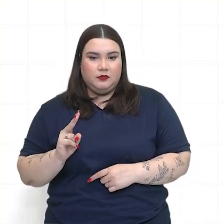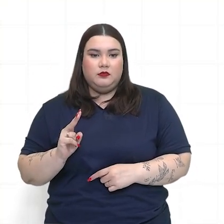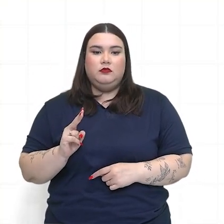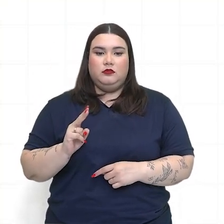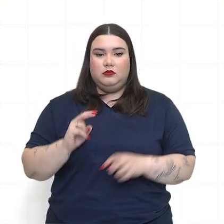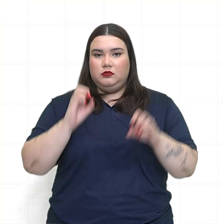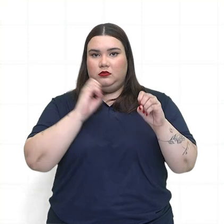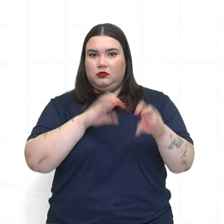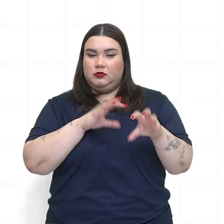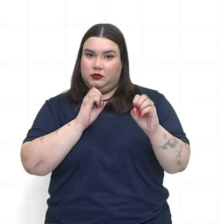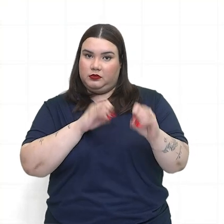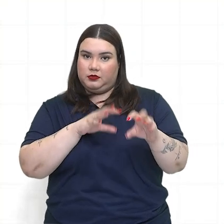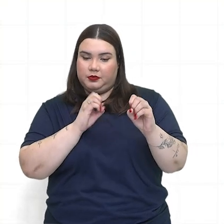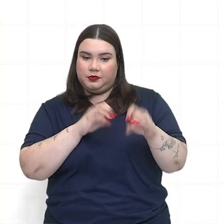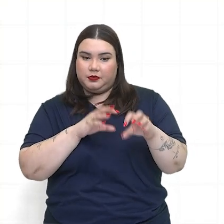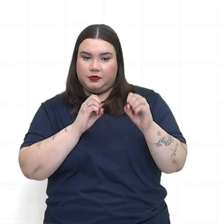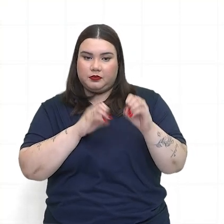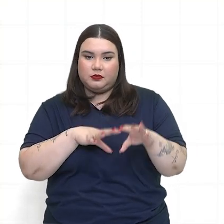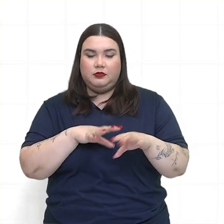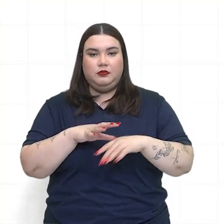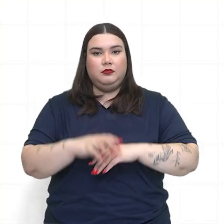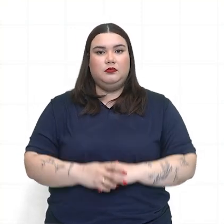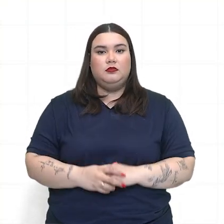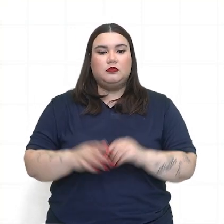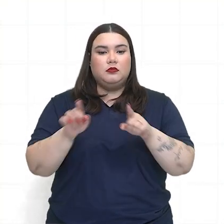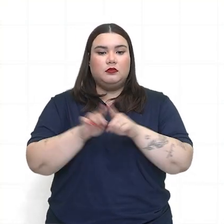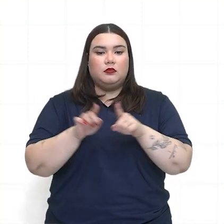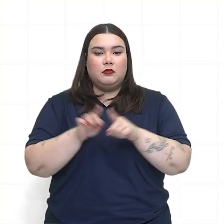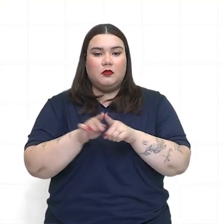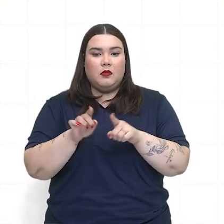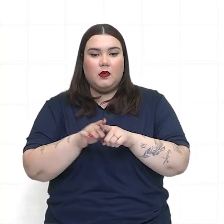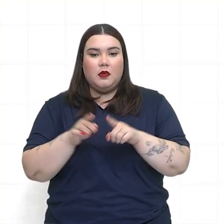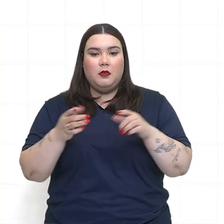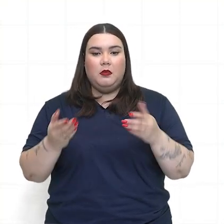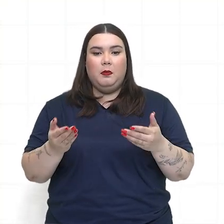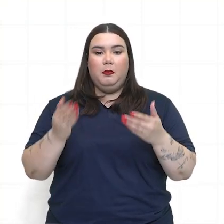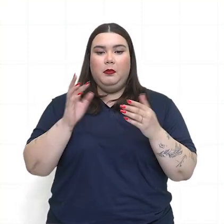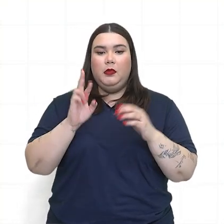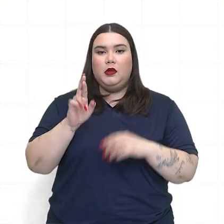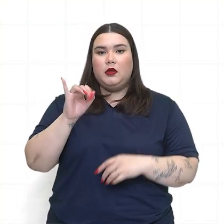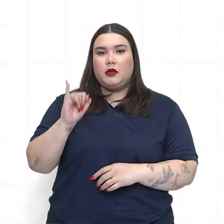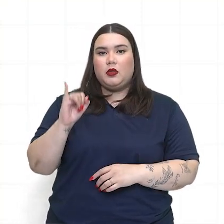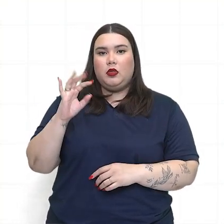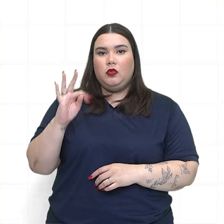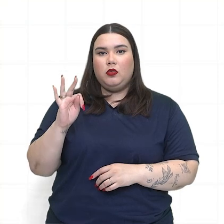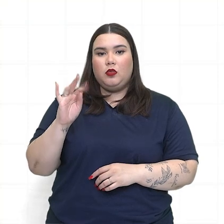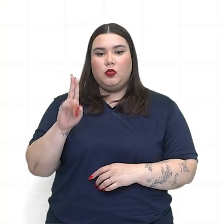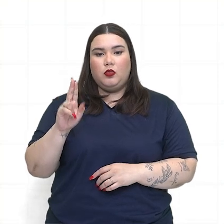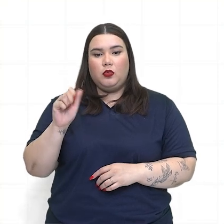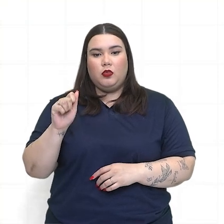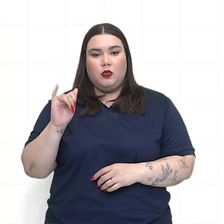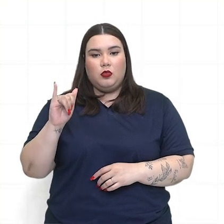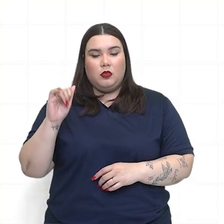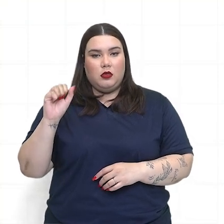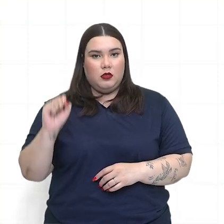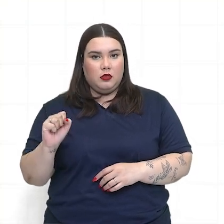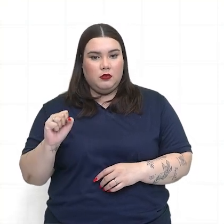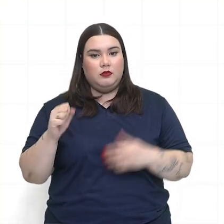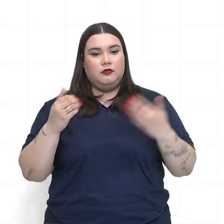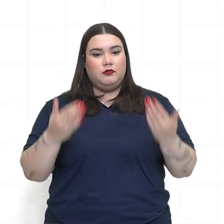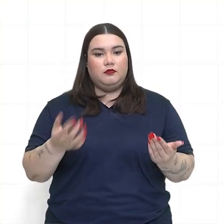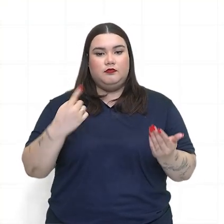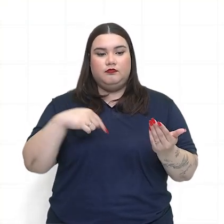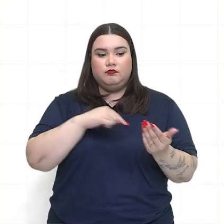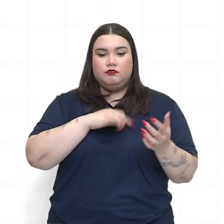histórias, de ensinamentos, de rituais, né?